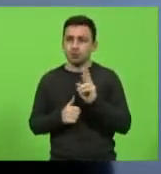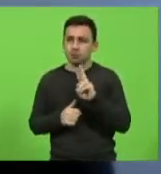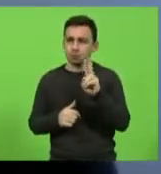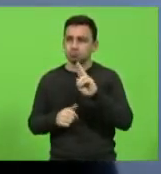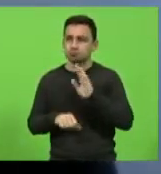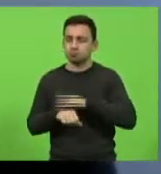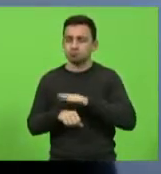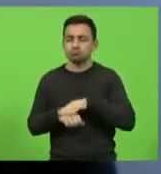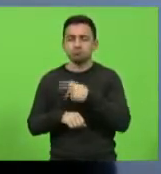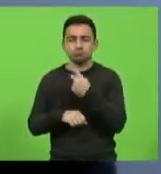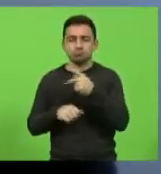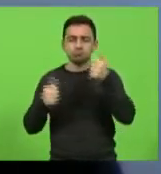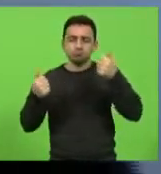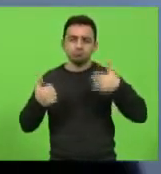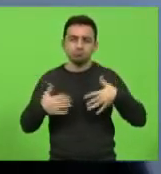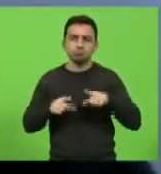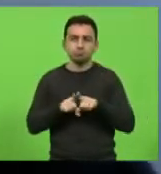atuação.